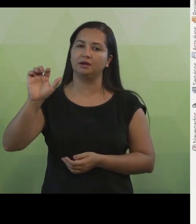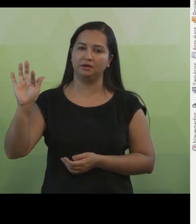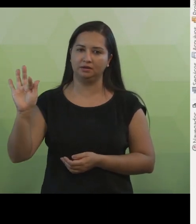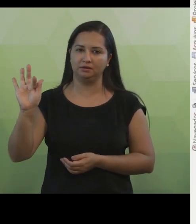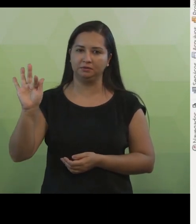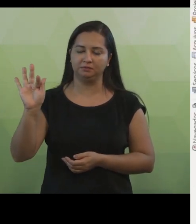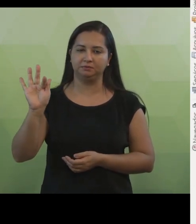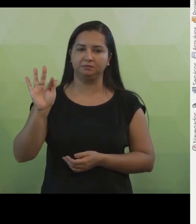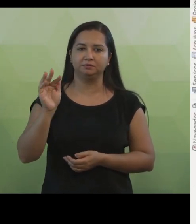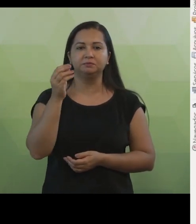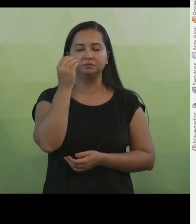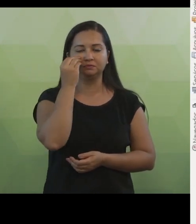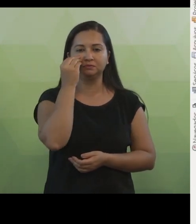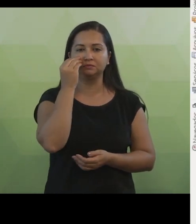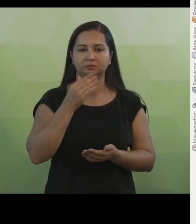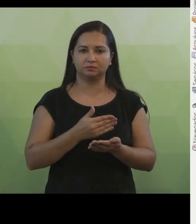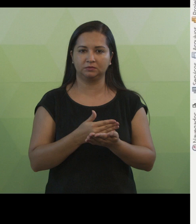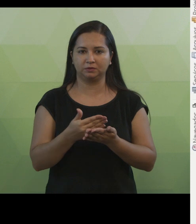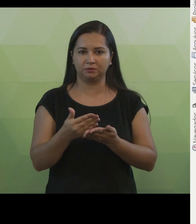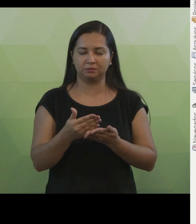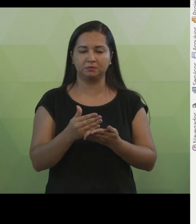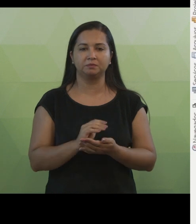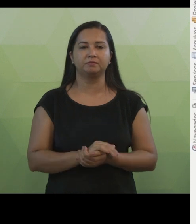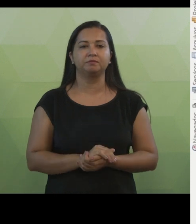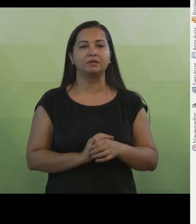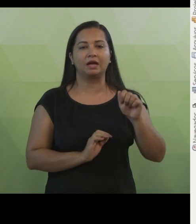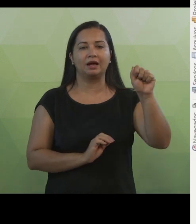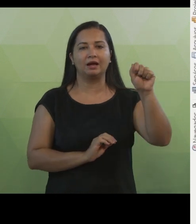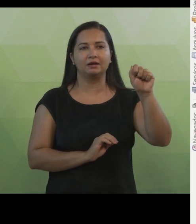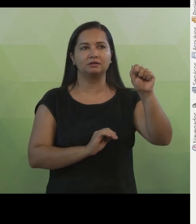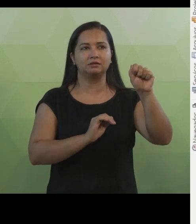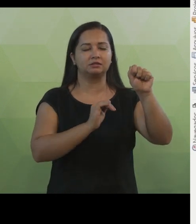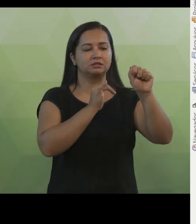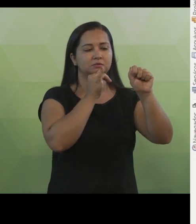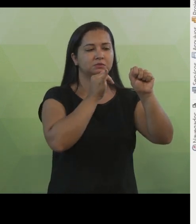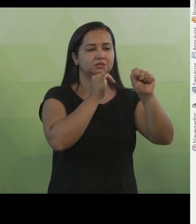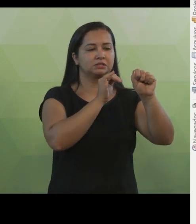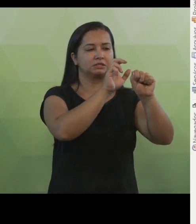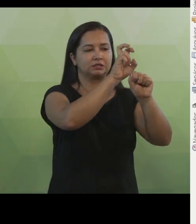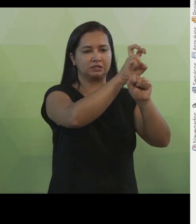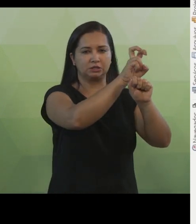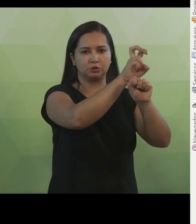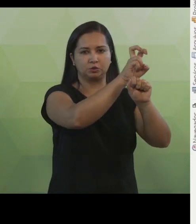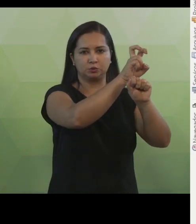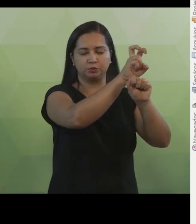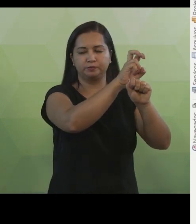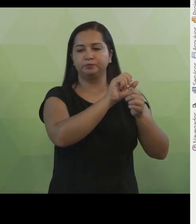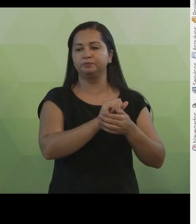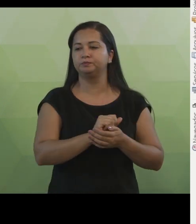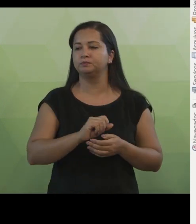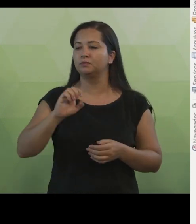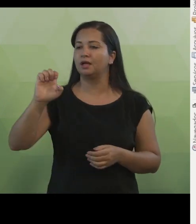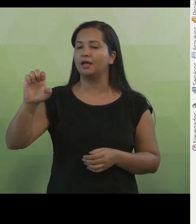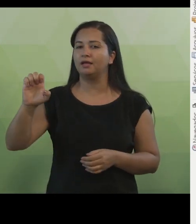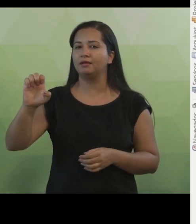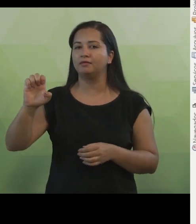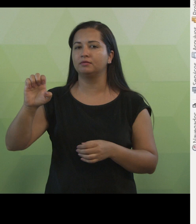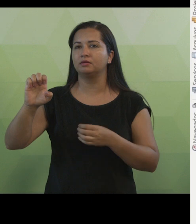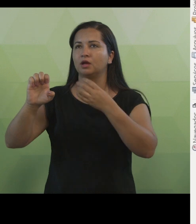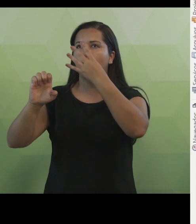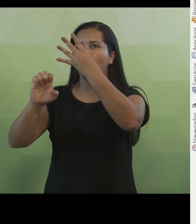Imagina que nesse nosso exemplo que temos as variáveis do tipo inteiro A e B e